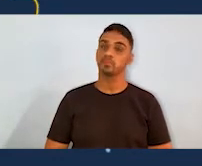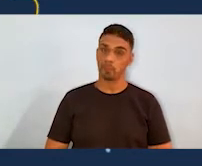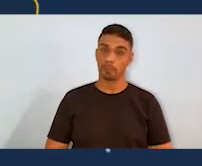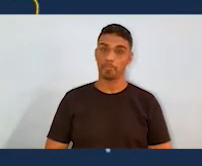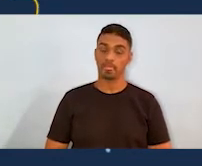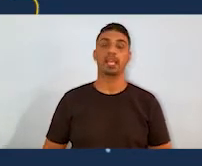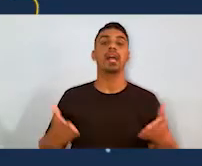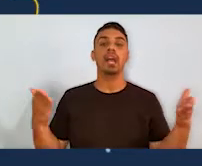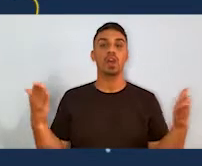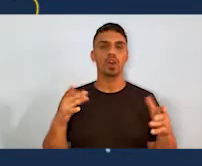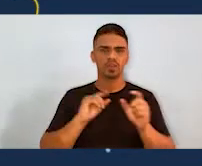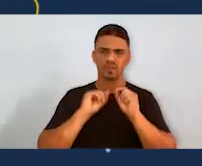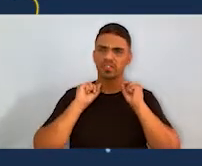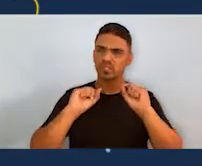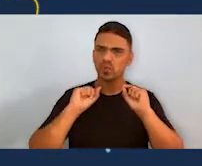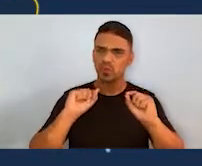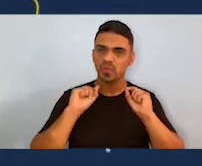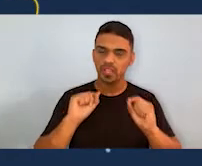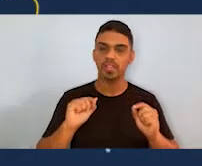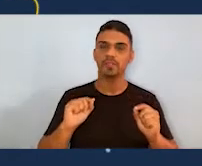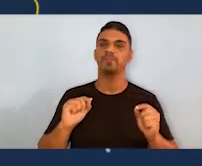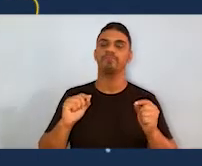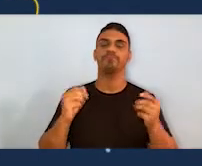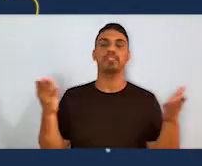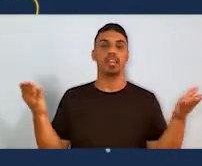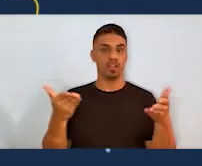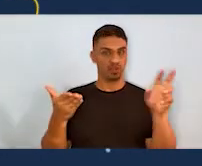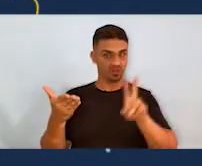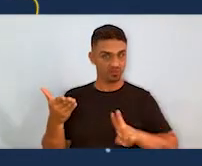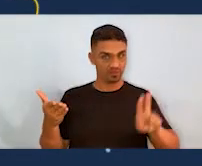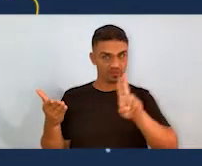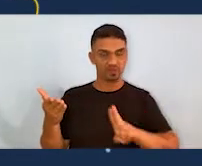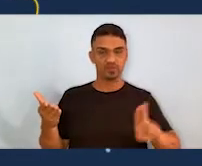Bom, aqui o que eu vou fazer agora? Agora eu vou pegar... Opa!